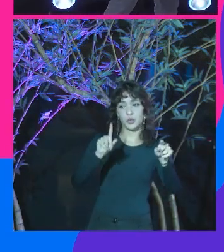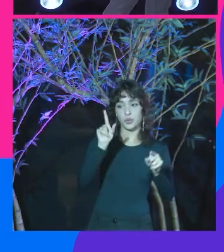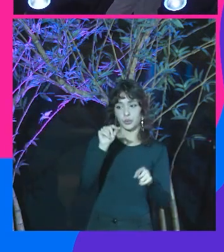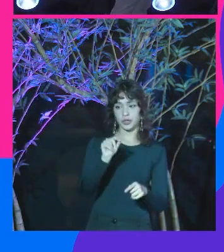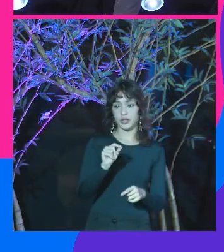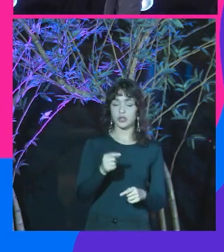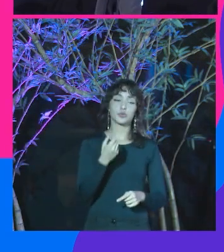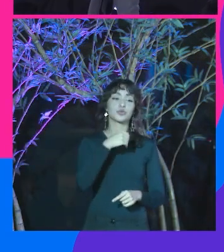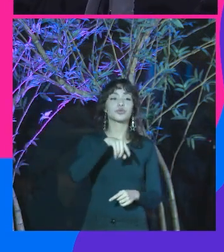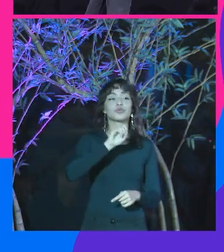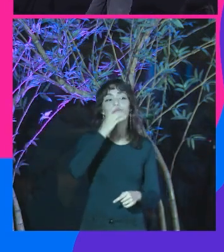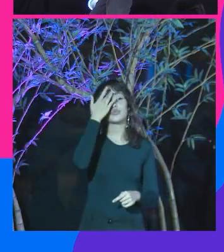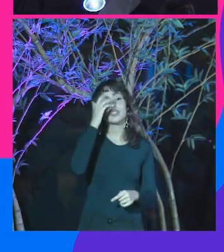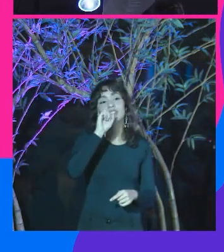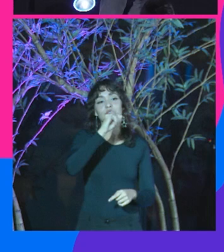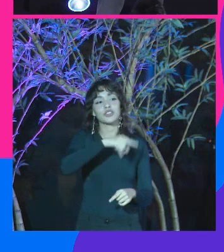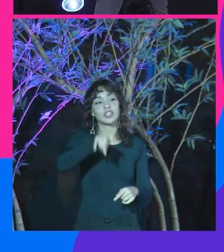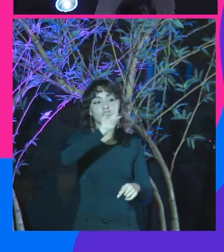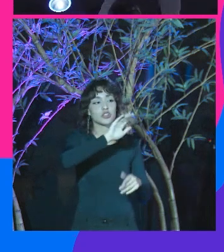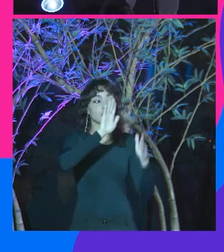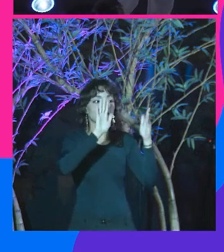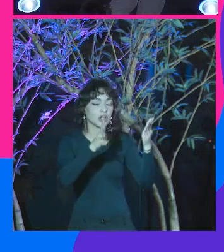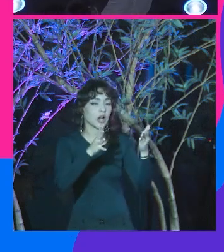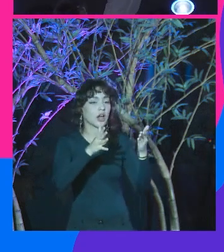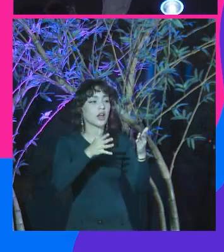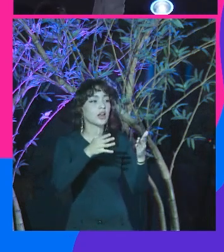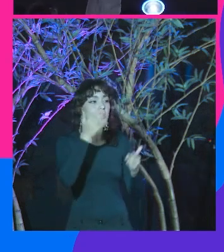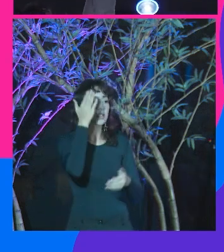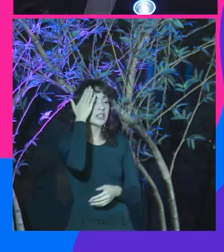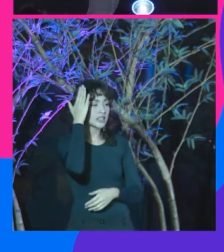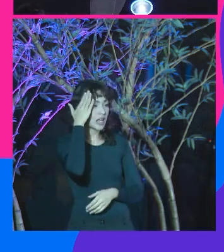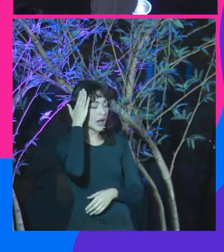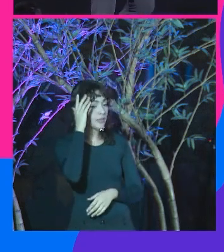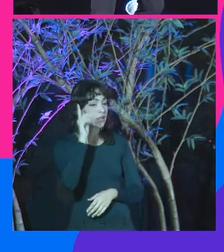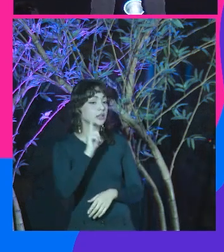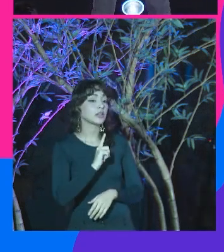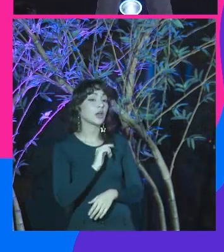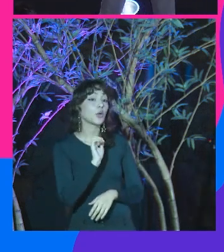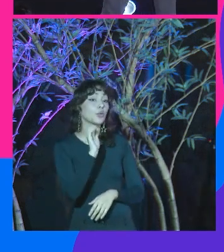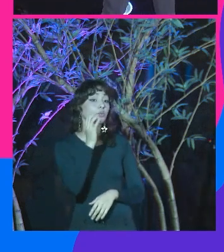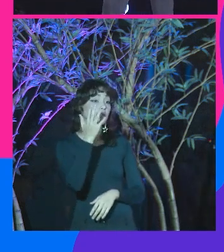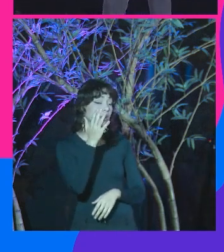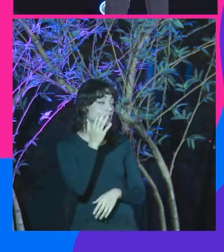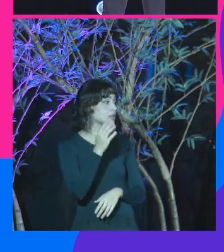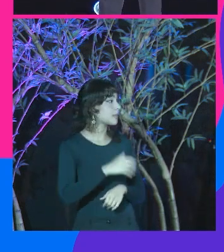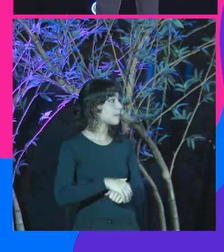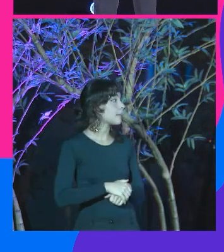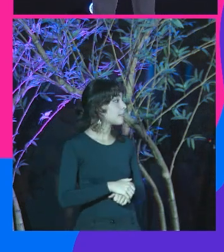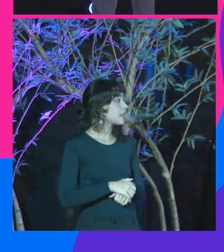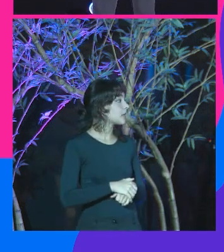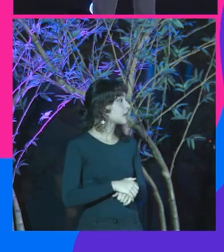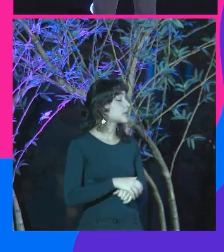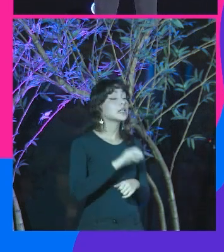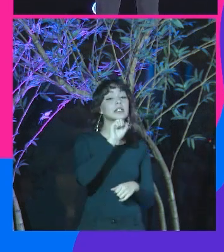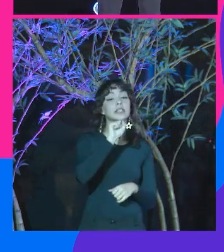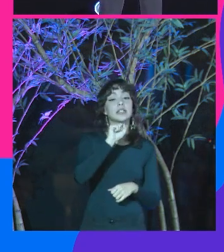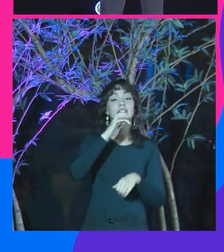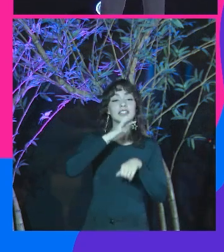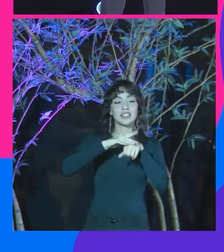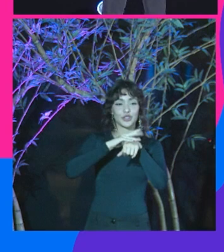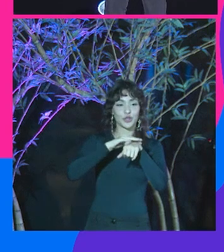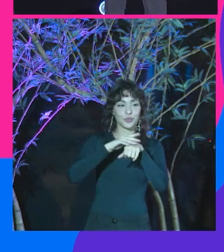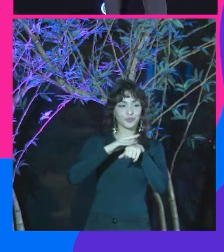sei se vocês já ouviram falar alguma vez, mas tem um fenômeno chamado síndrome, tá? declarada como Síndrome de